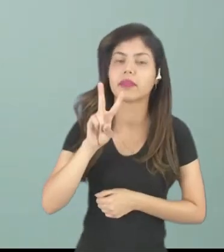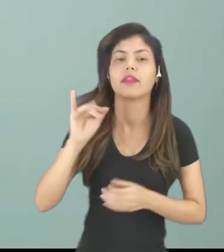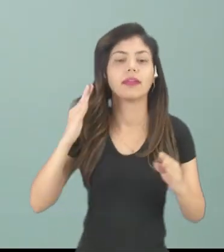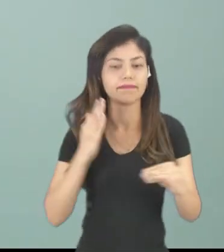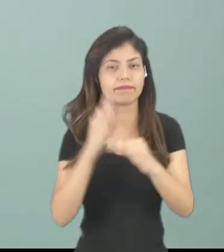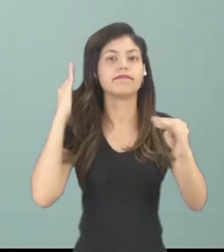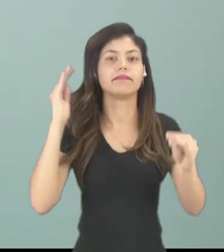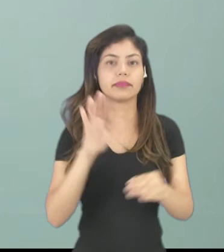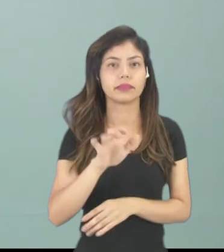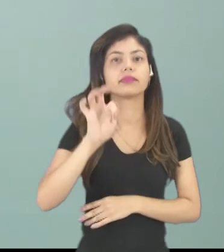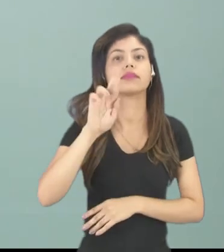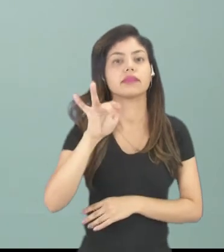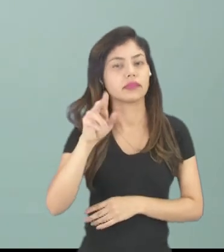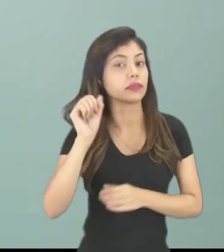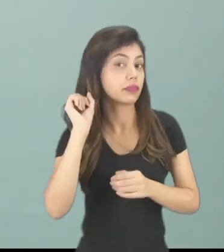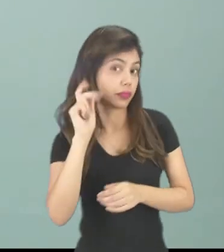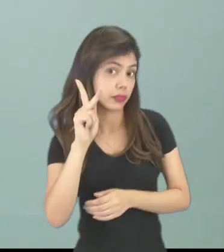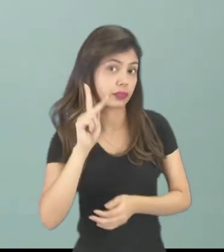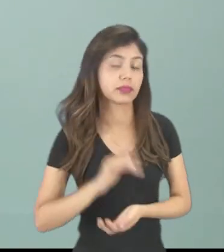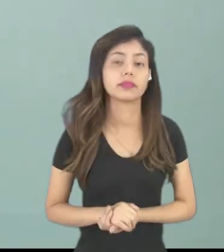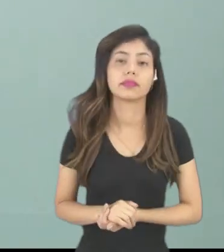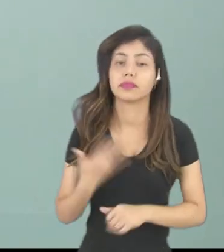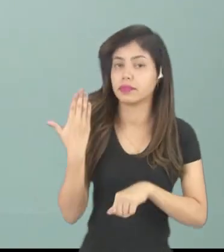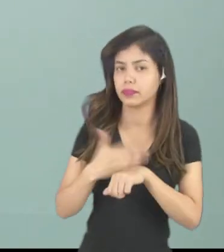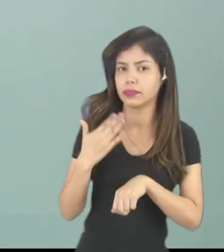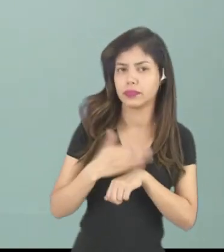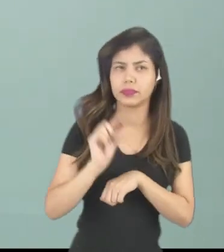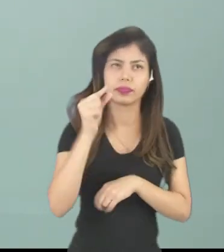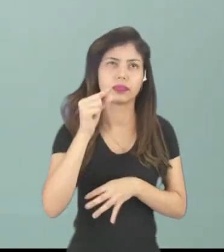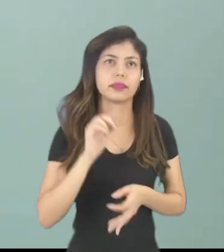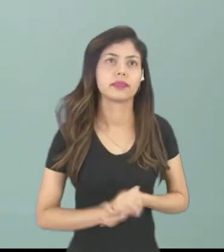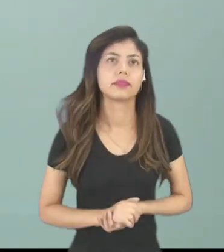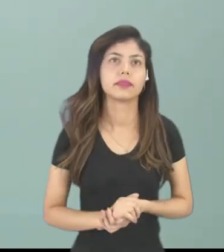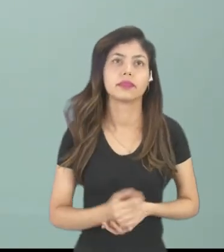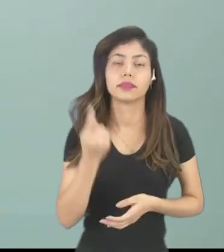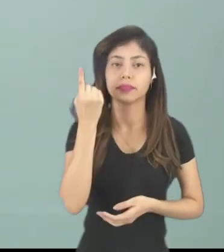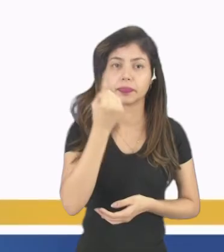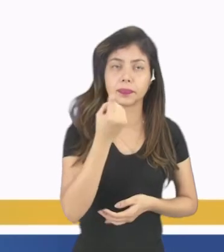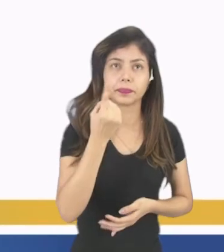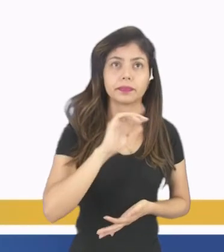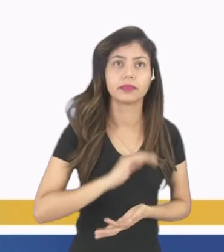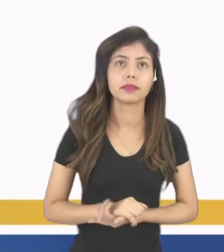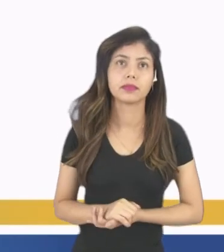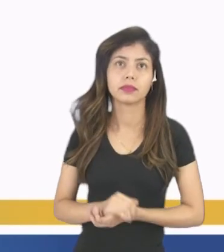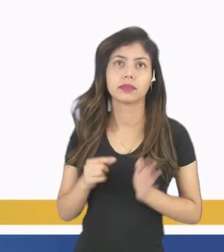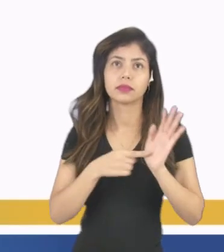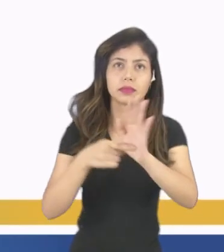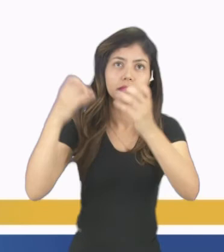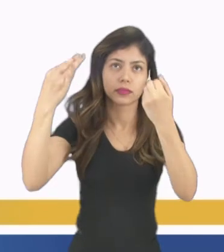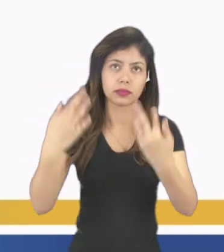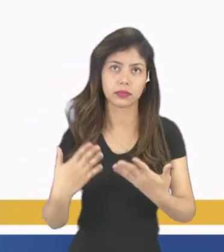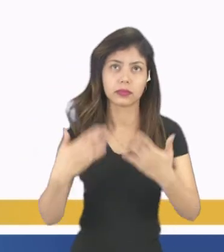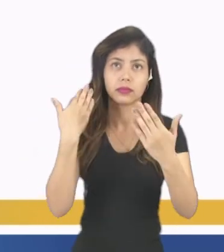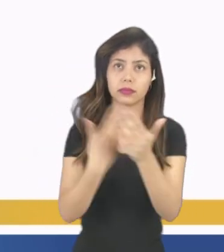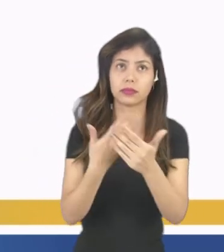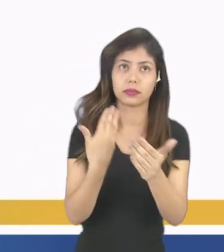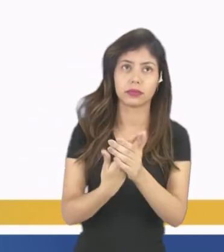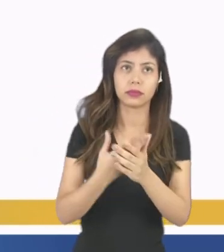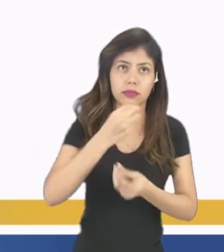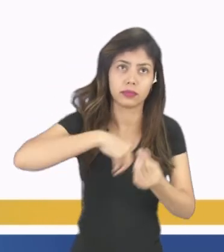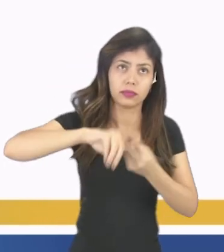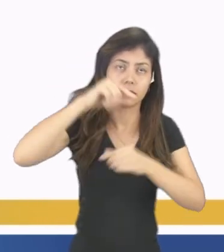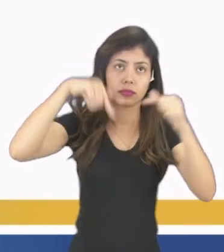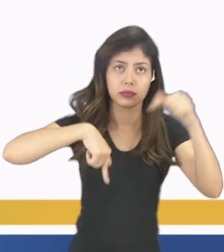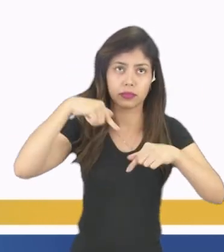choque vai ser efetivo, ok? Vamos exercitar? Questão 1. Considere os estudos cinéticos de uma